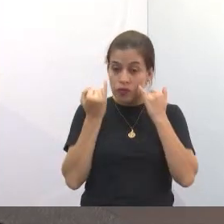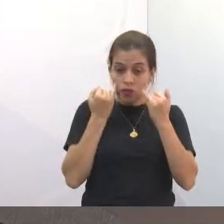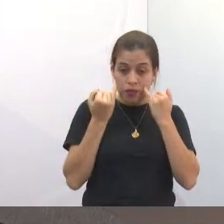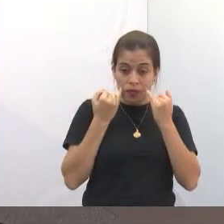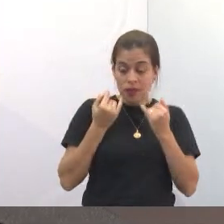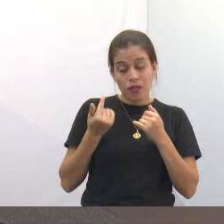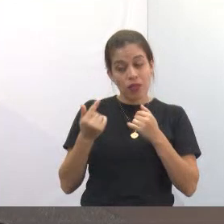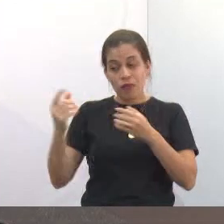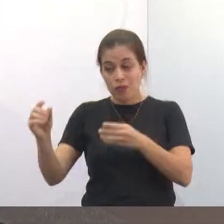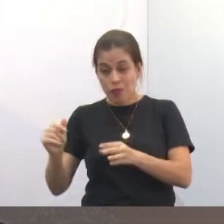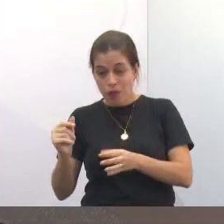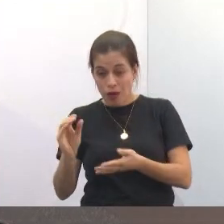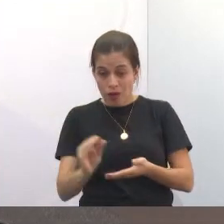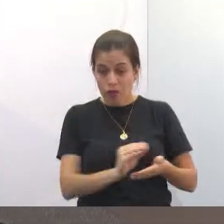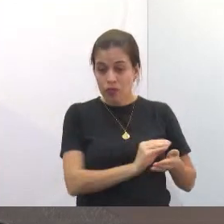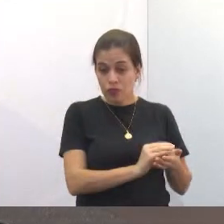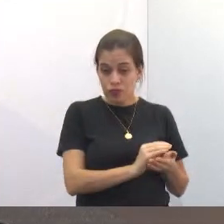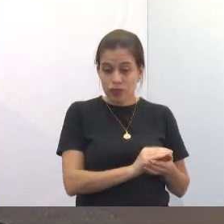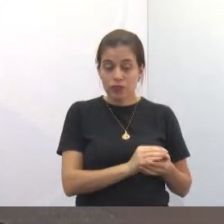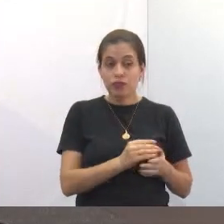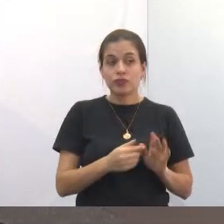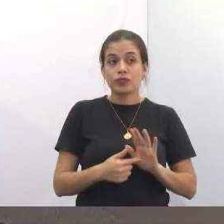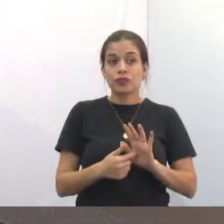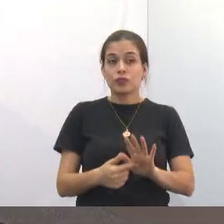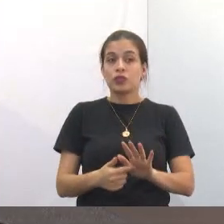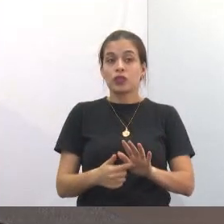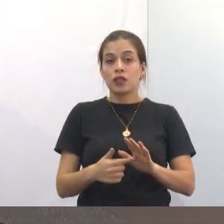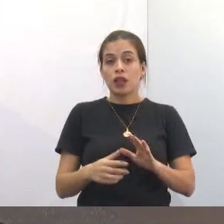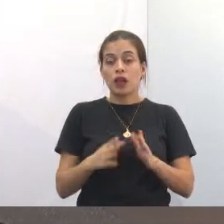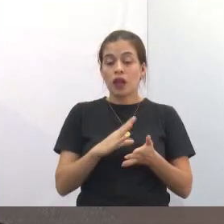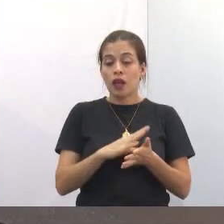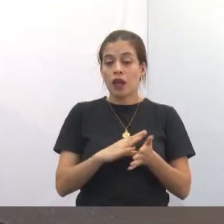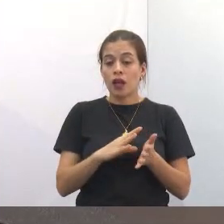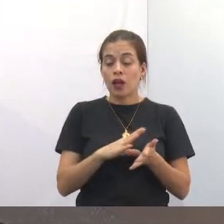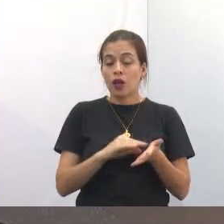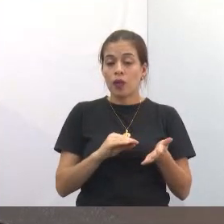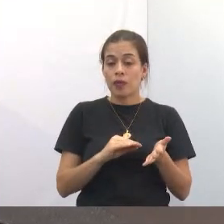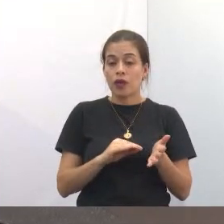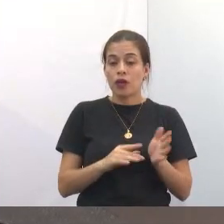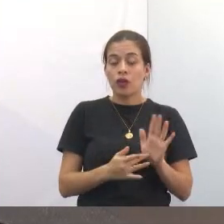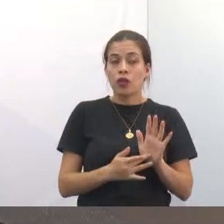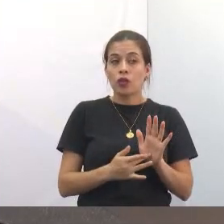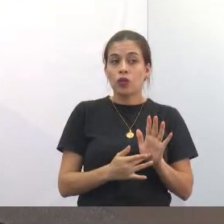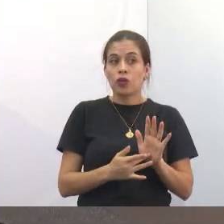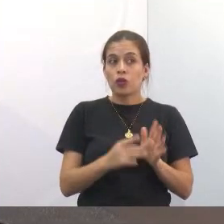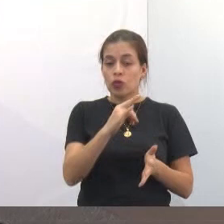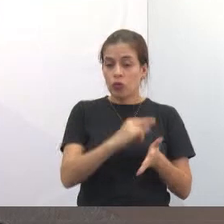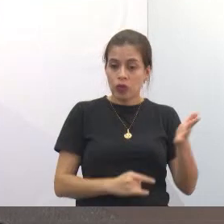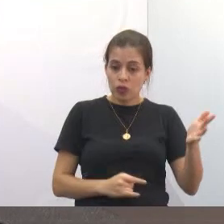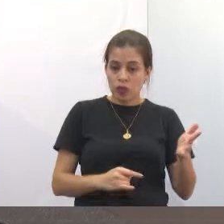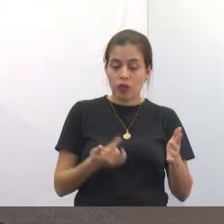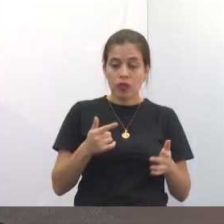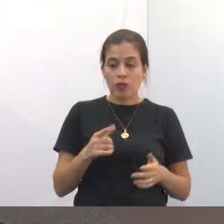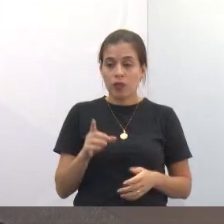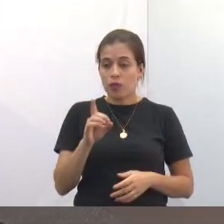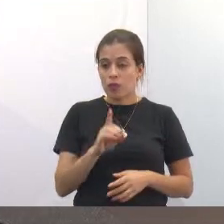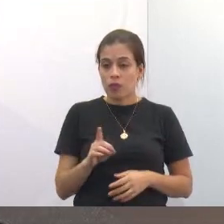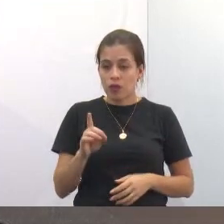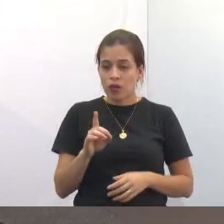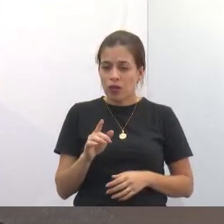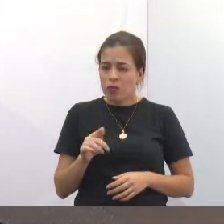Enviar cópia do documento. Não ressaltamos que existe proposta de autoria de deputado professora